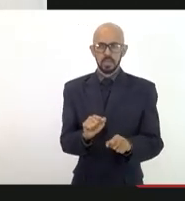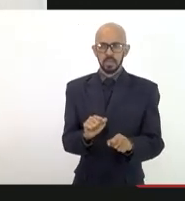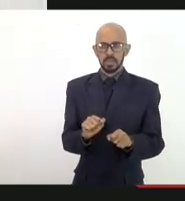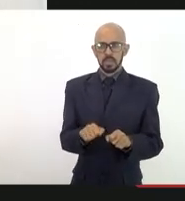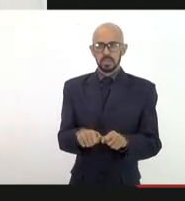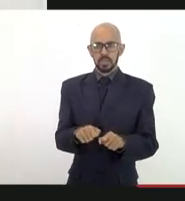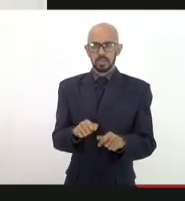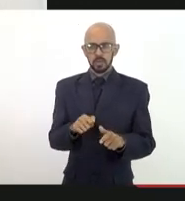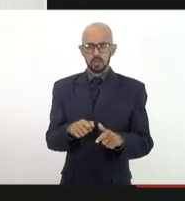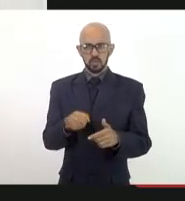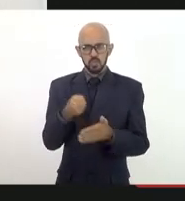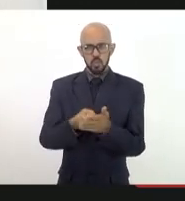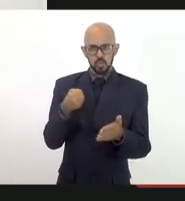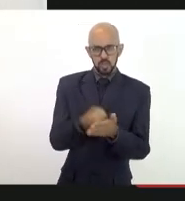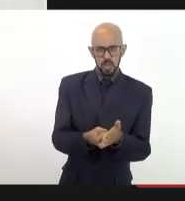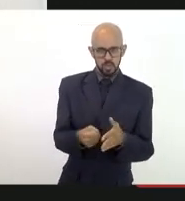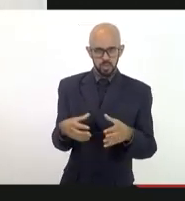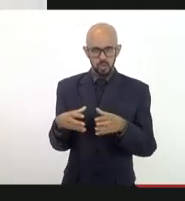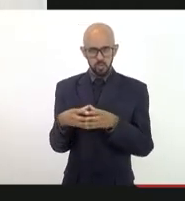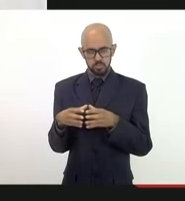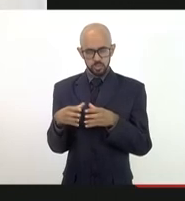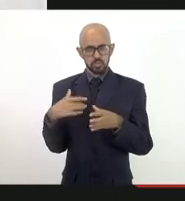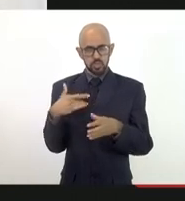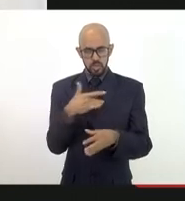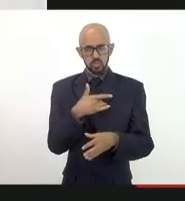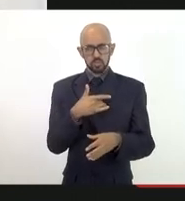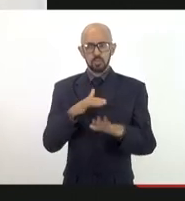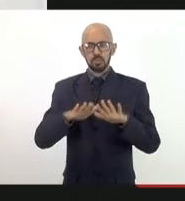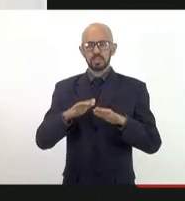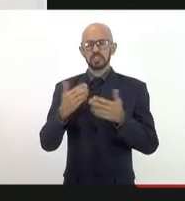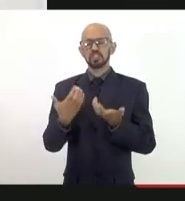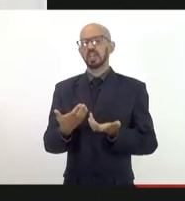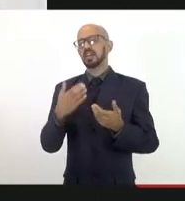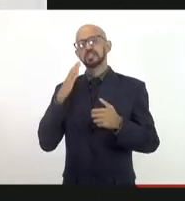saúde, nós gostaríamos de saber como que está